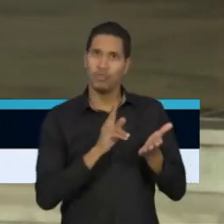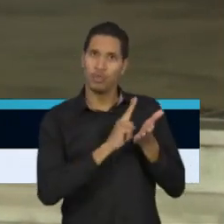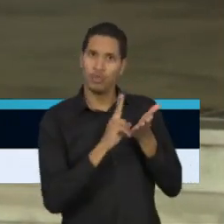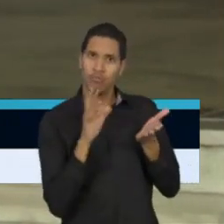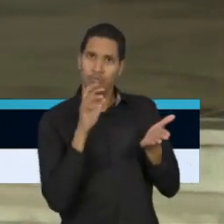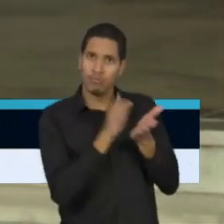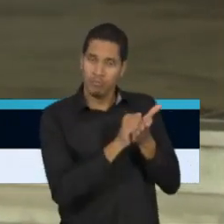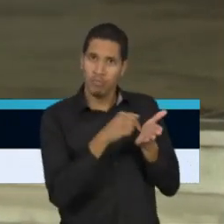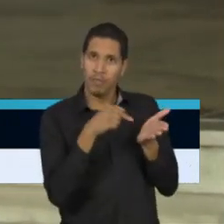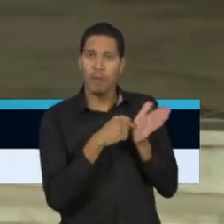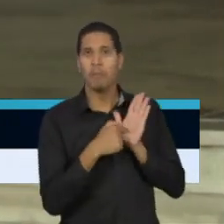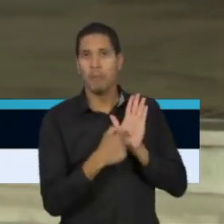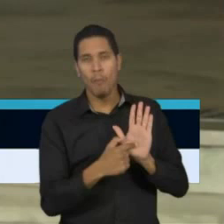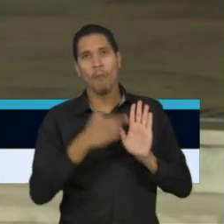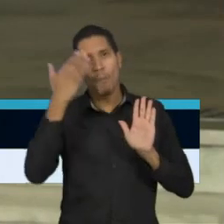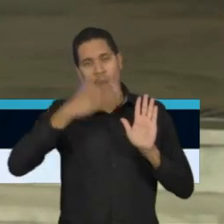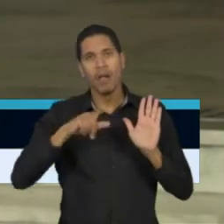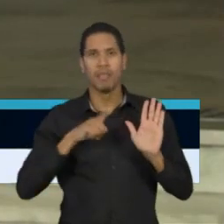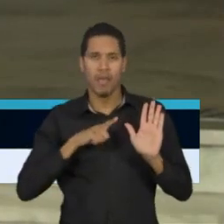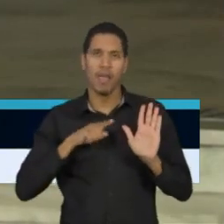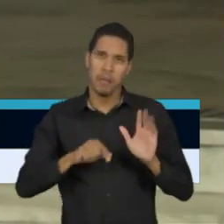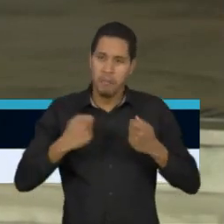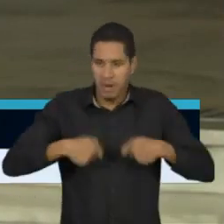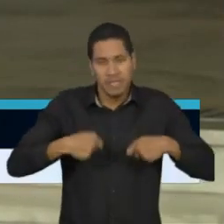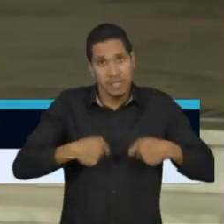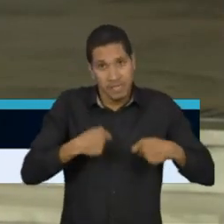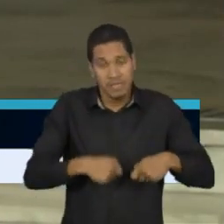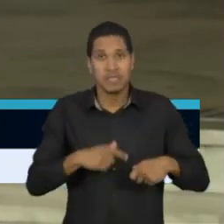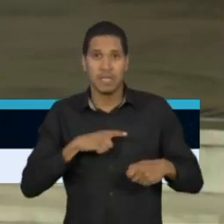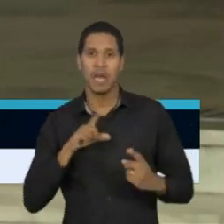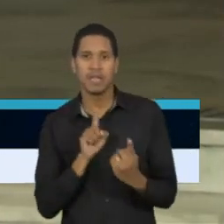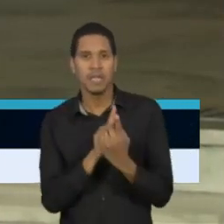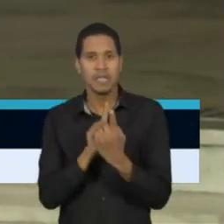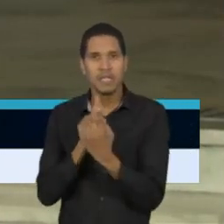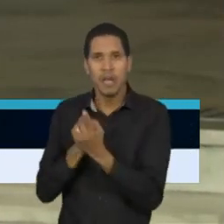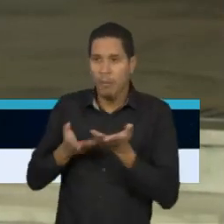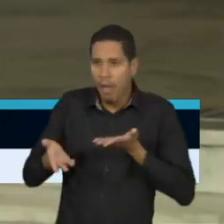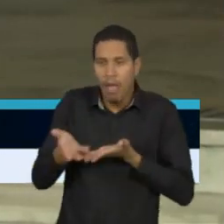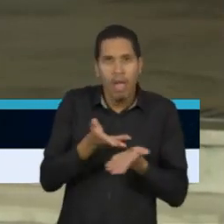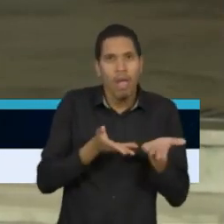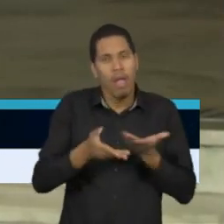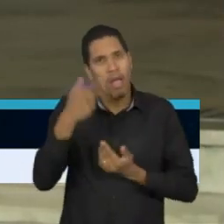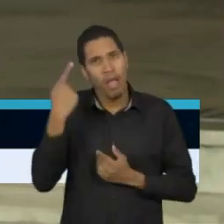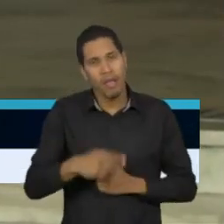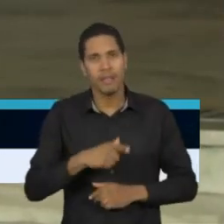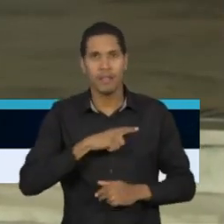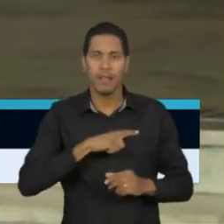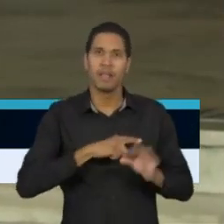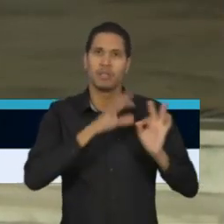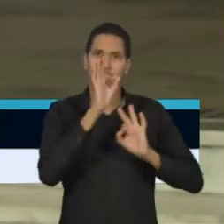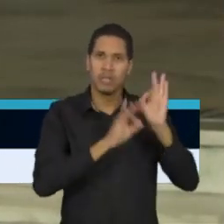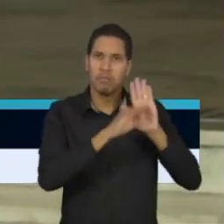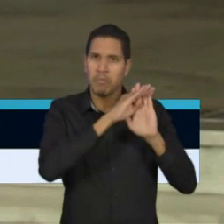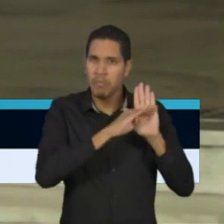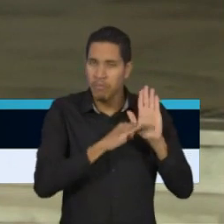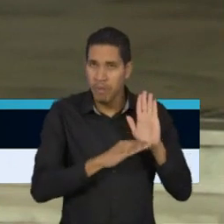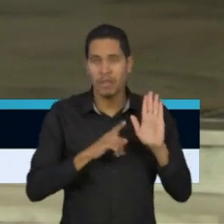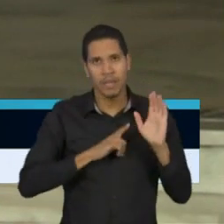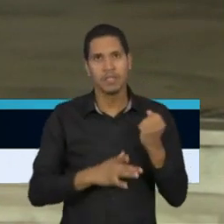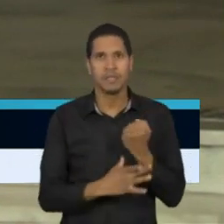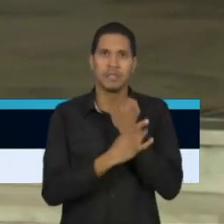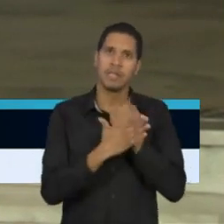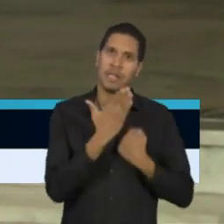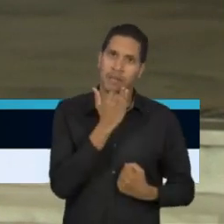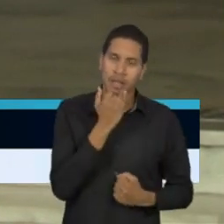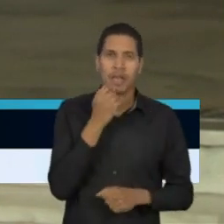de vulnerabilidade sendo atendidos por esses nossos programas, não só de segurança alimentar, como também de